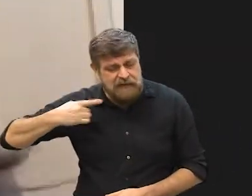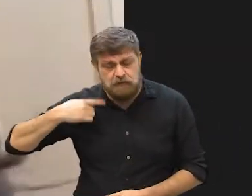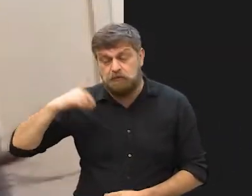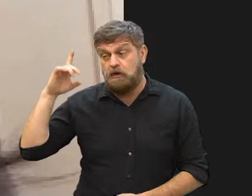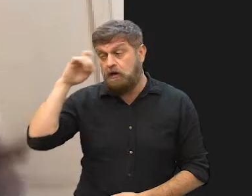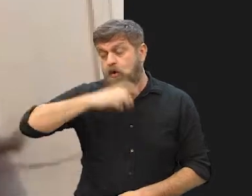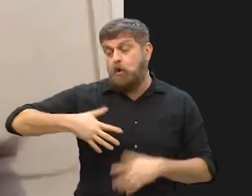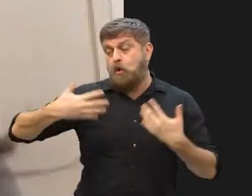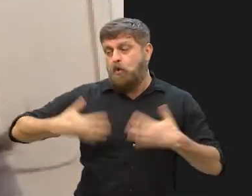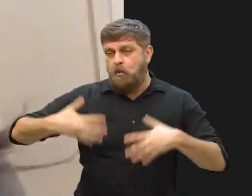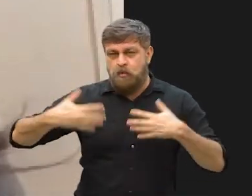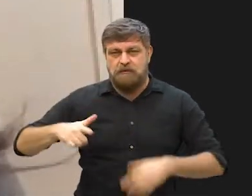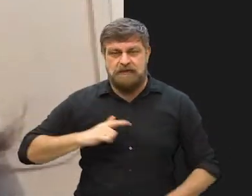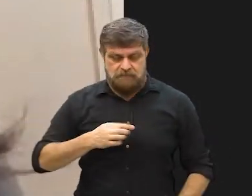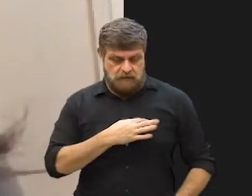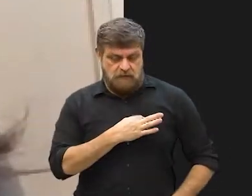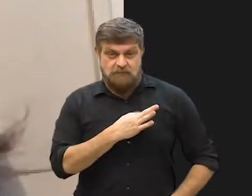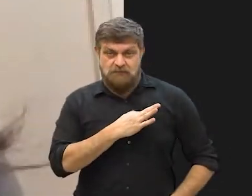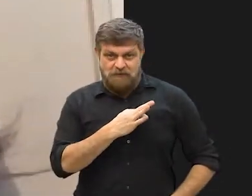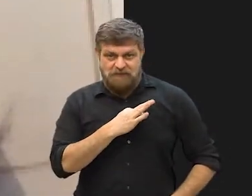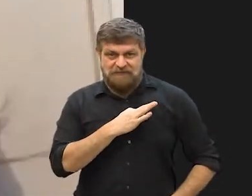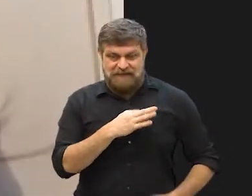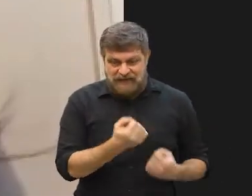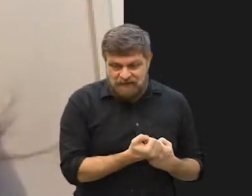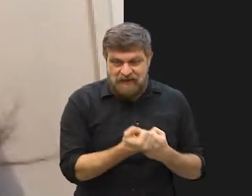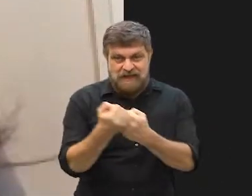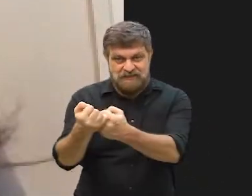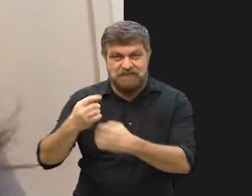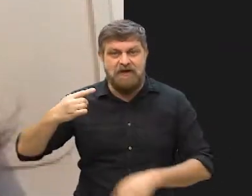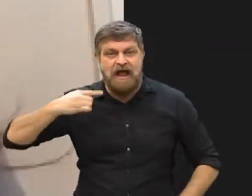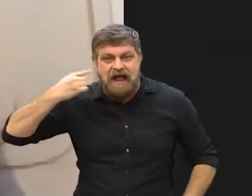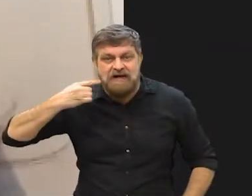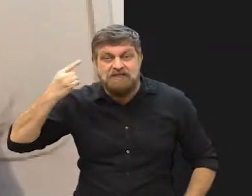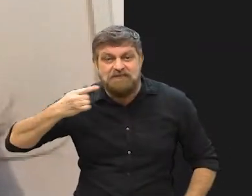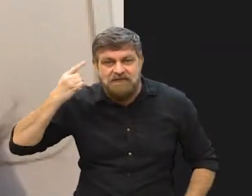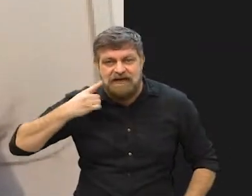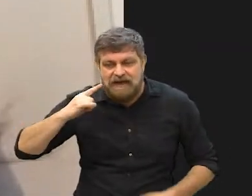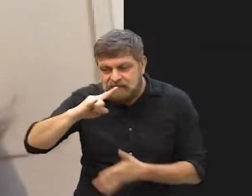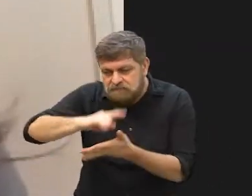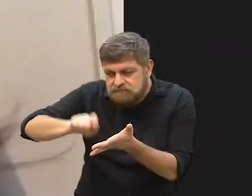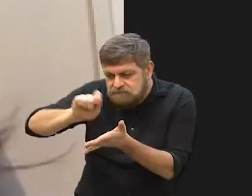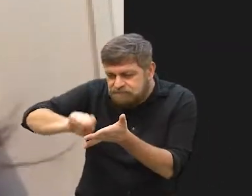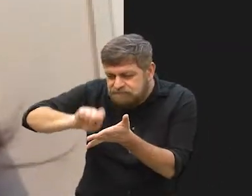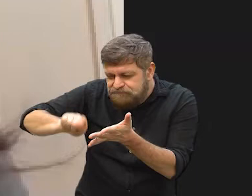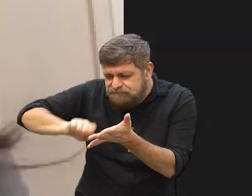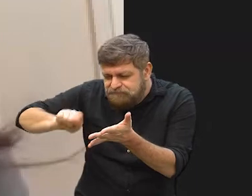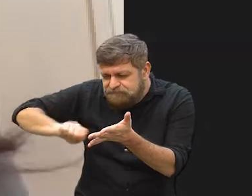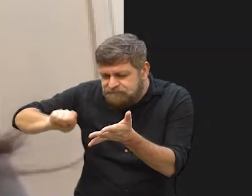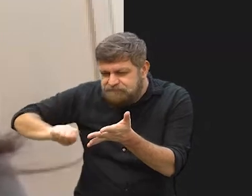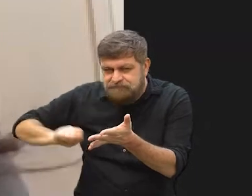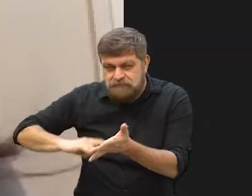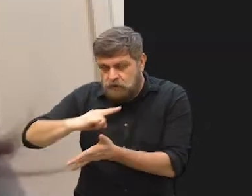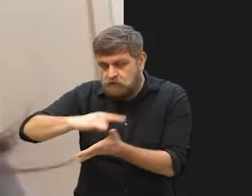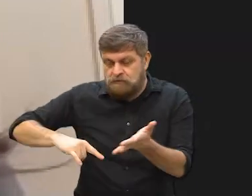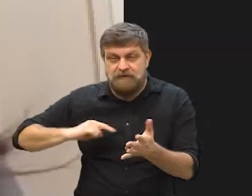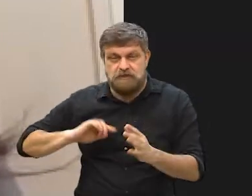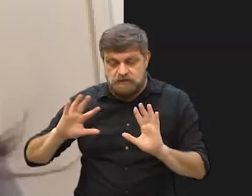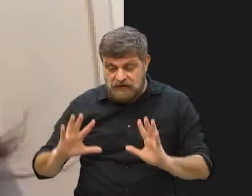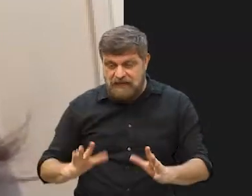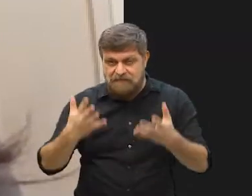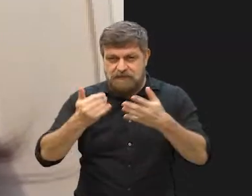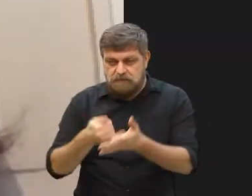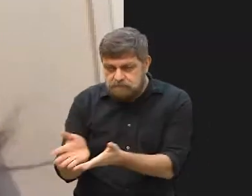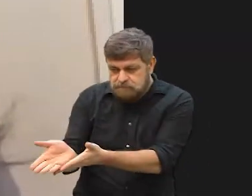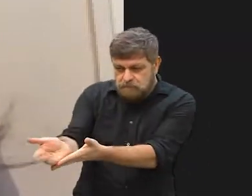Aí a gente conseguiu alguns voluntários que nos ajudou, advogado que fez voluntariamente, assinou o nosso documento. Fizemos evento para arrecadar